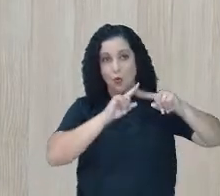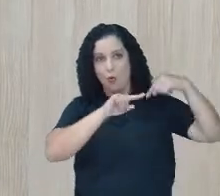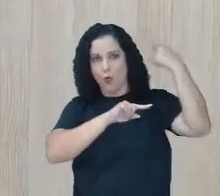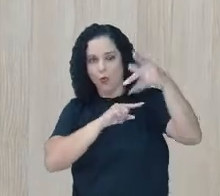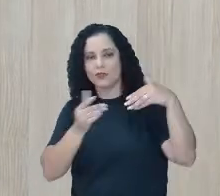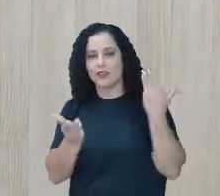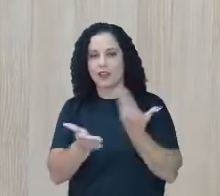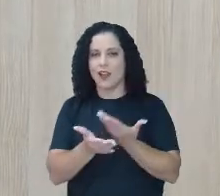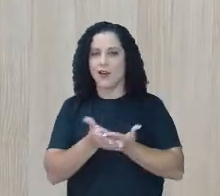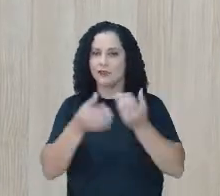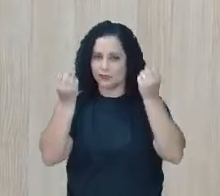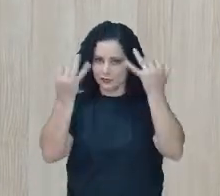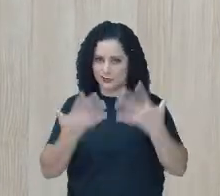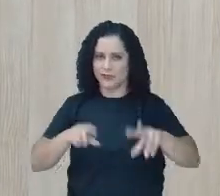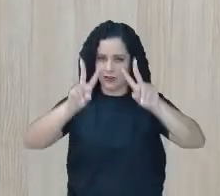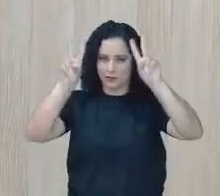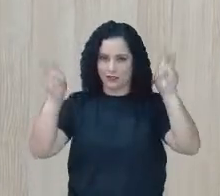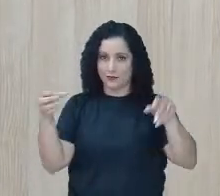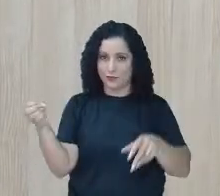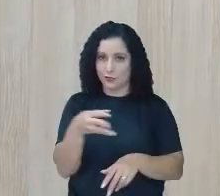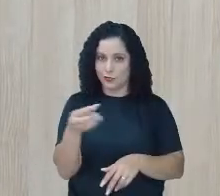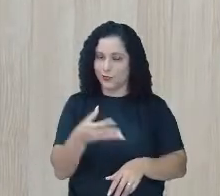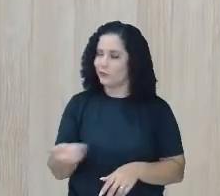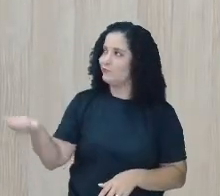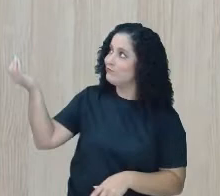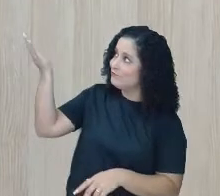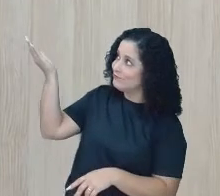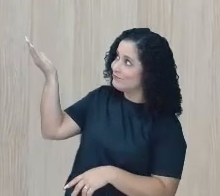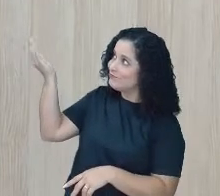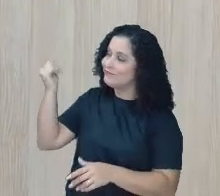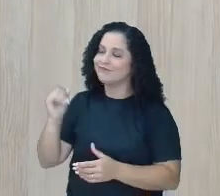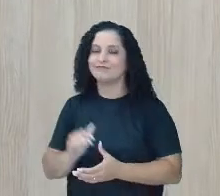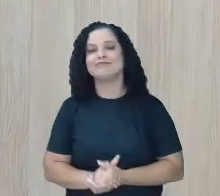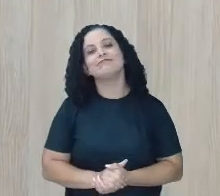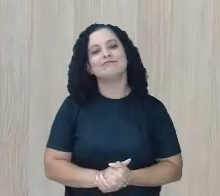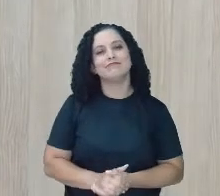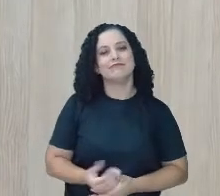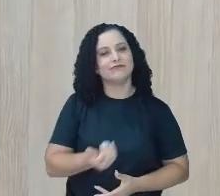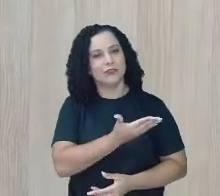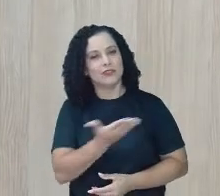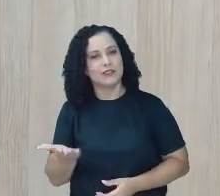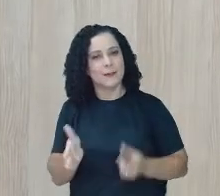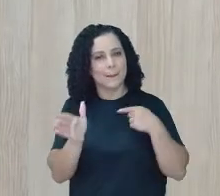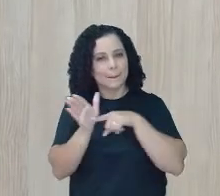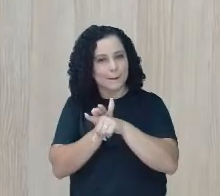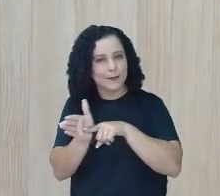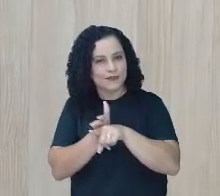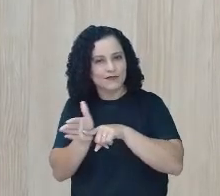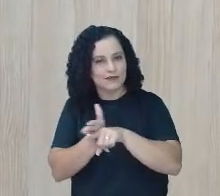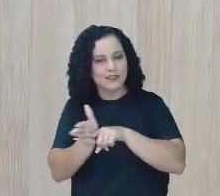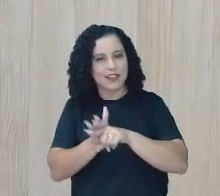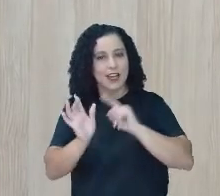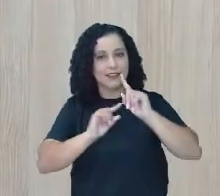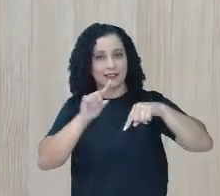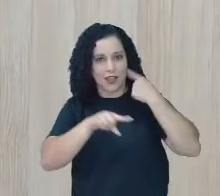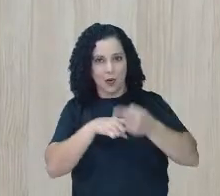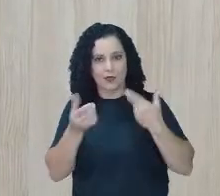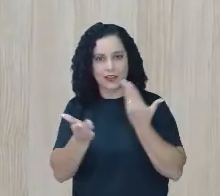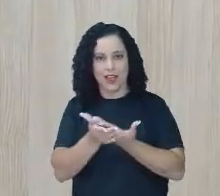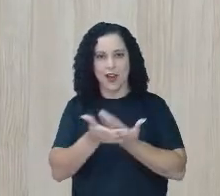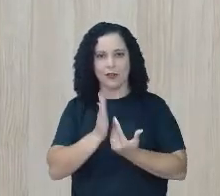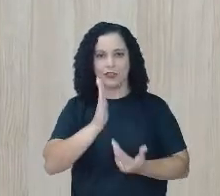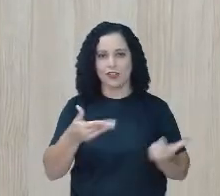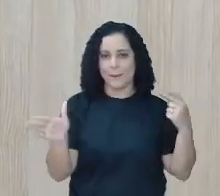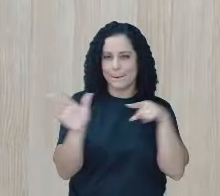sobre quadriláteros. Já estou deixando o gancho para você dar uma olhadinha aí de repente na trilha ou em algum material de apoio e já chegar na próxima aula provocando